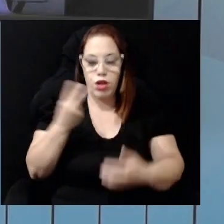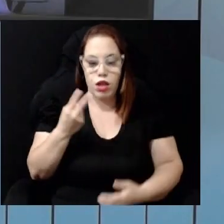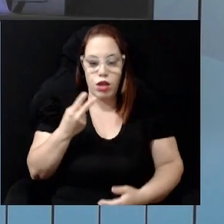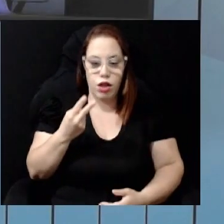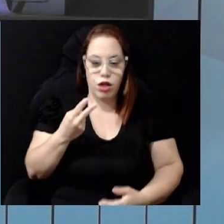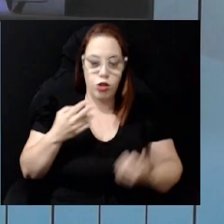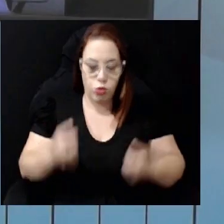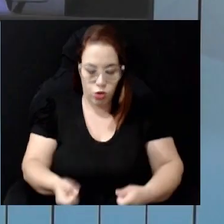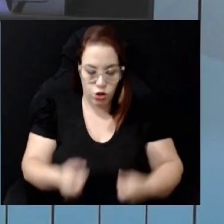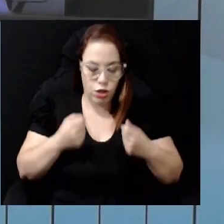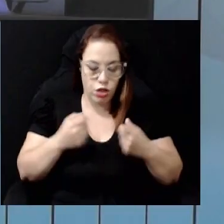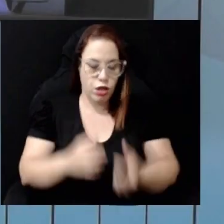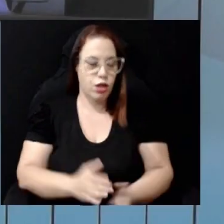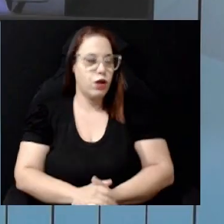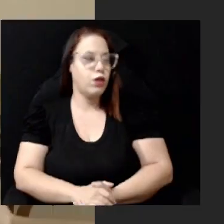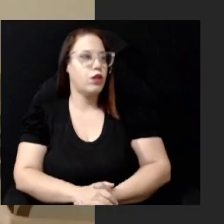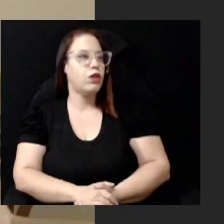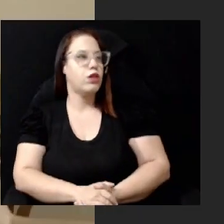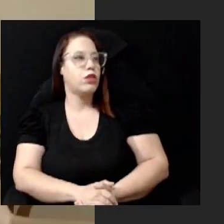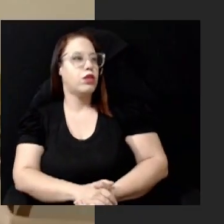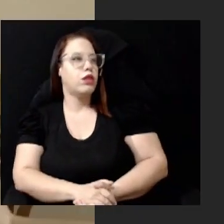câncer também.